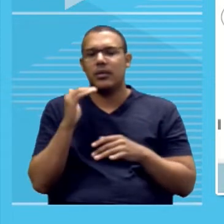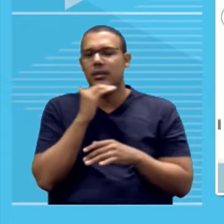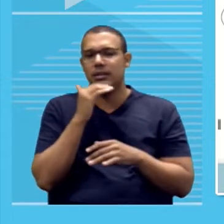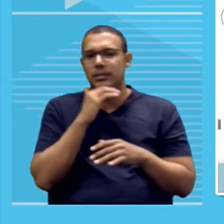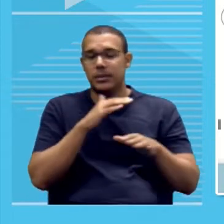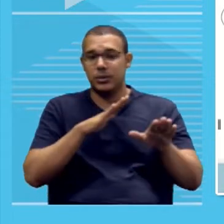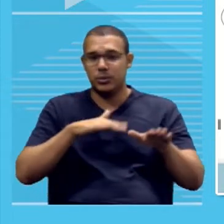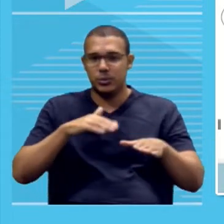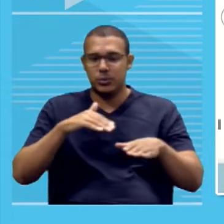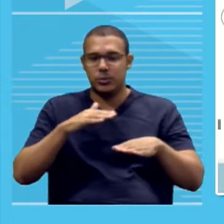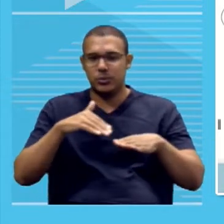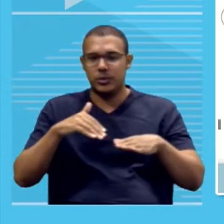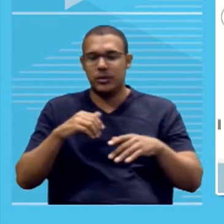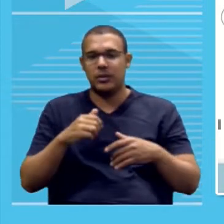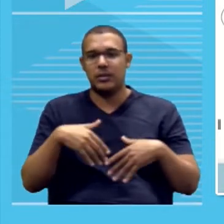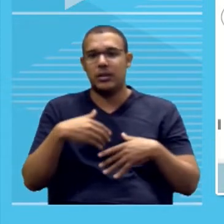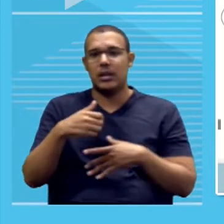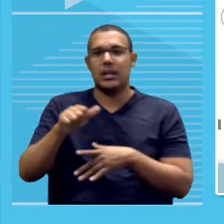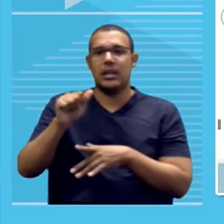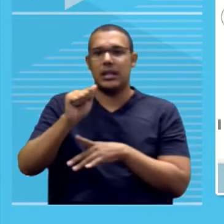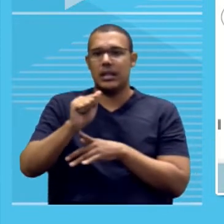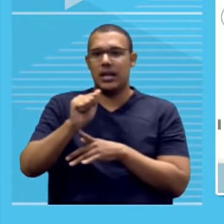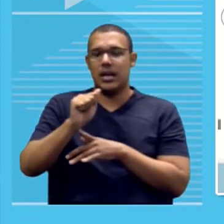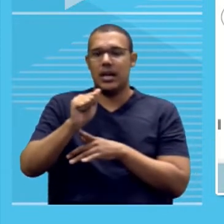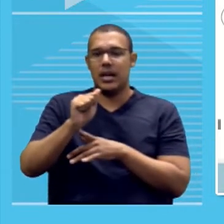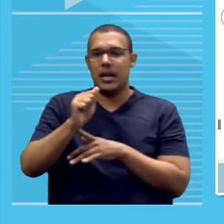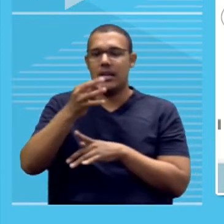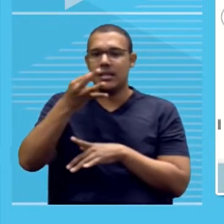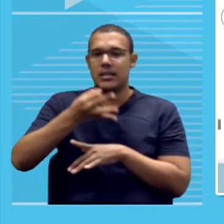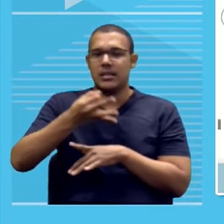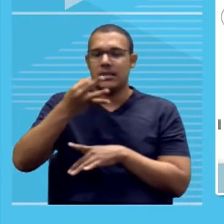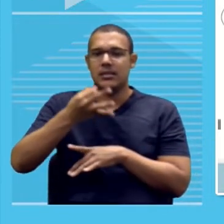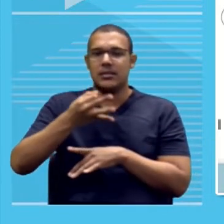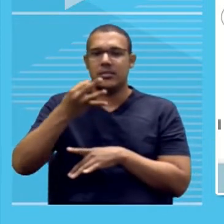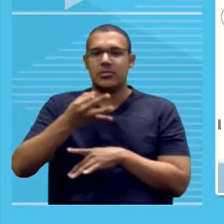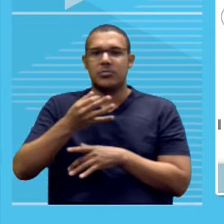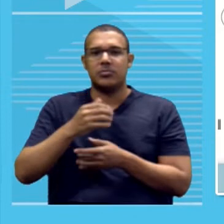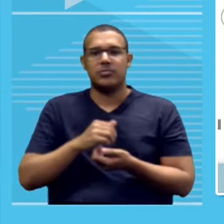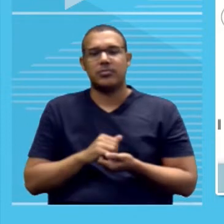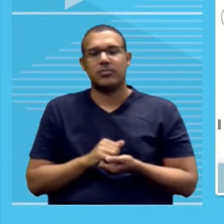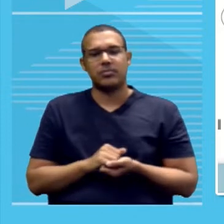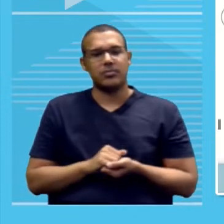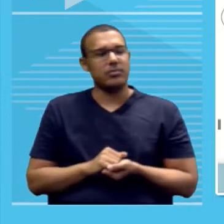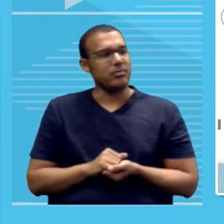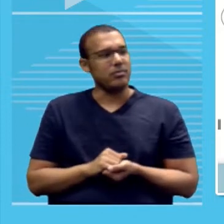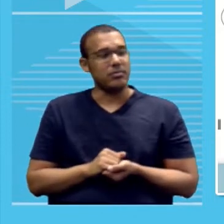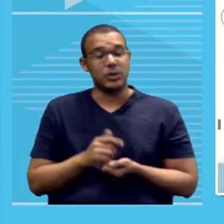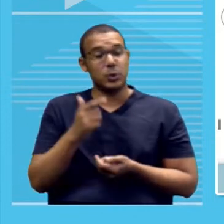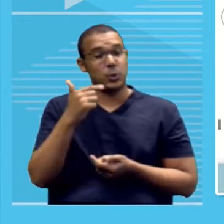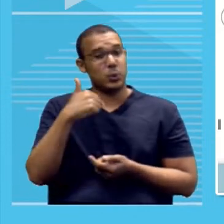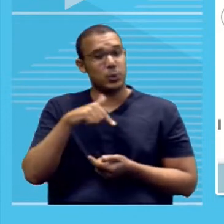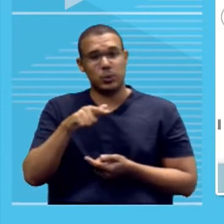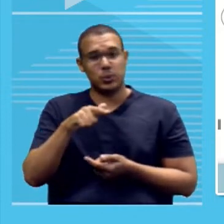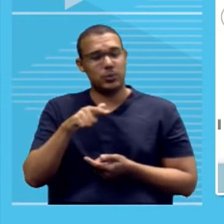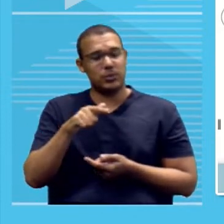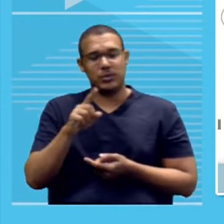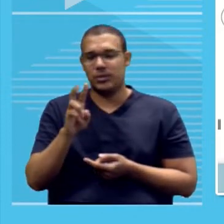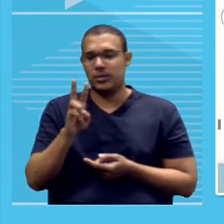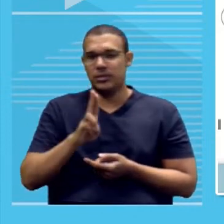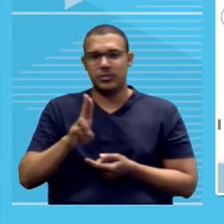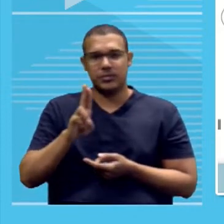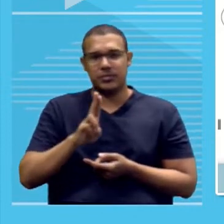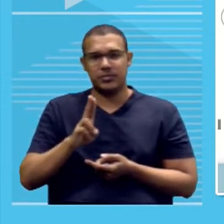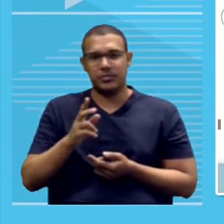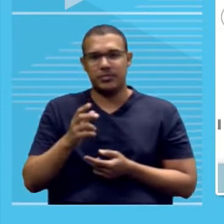elétrica? Letra A, nosso gabarito seria efeito Joule. Os outros efeitos não se aplicam a isso.